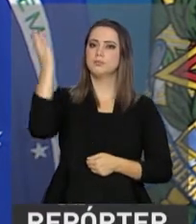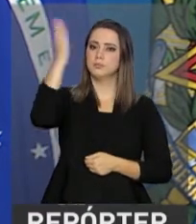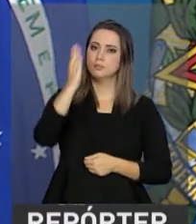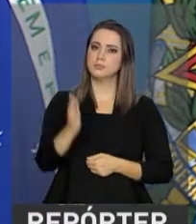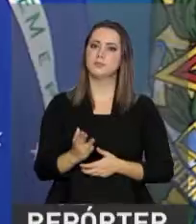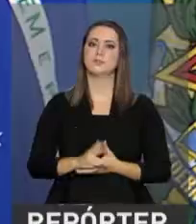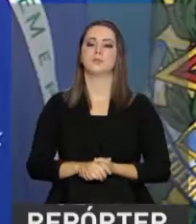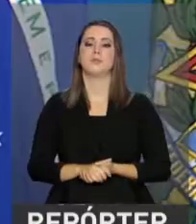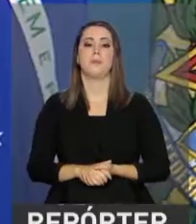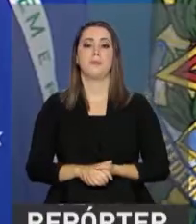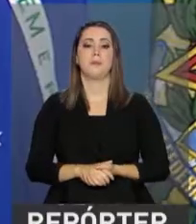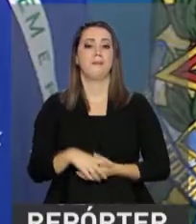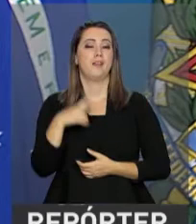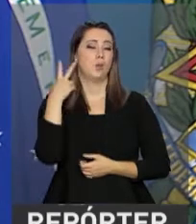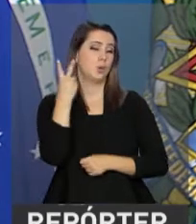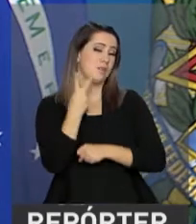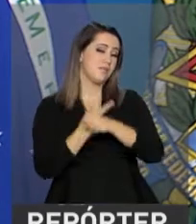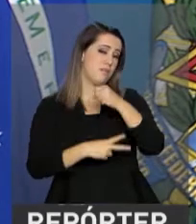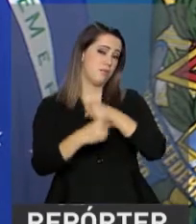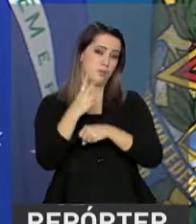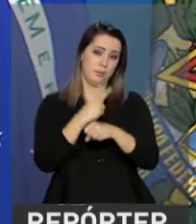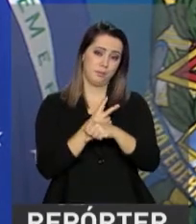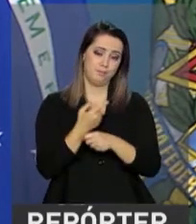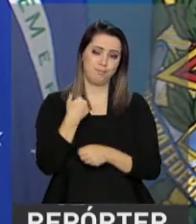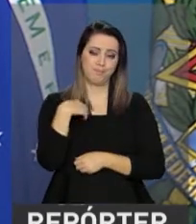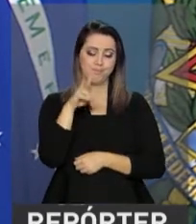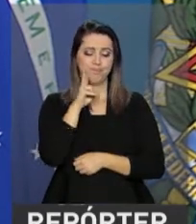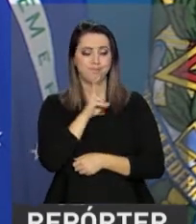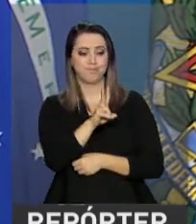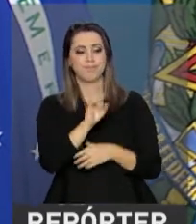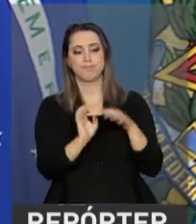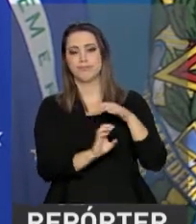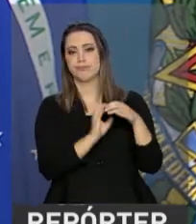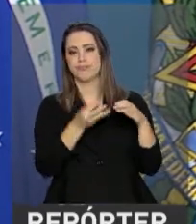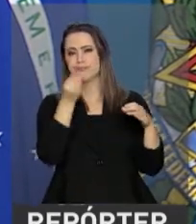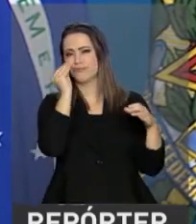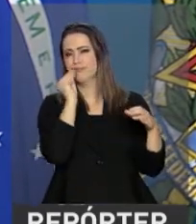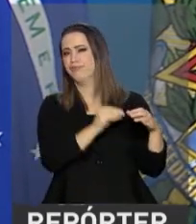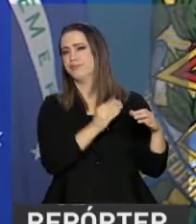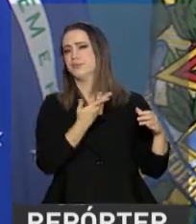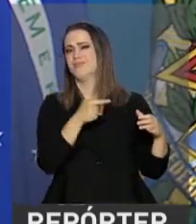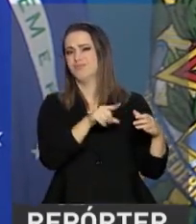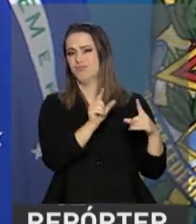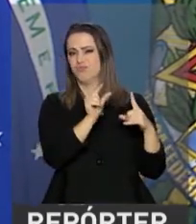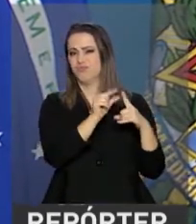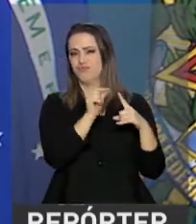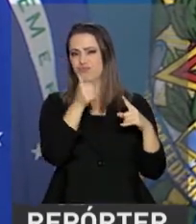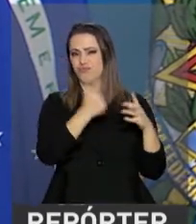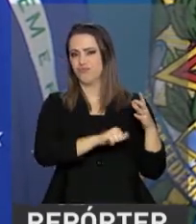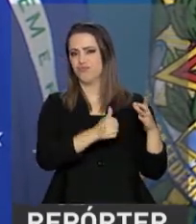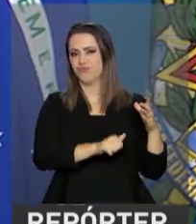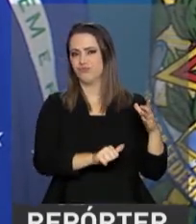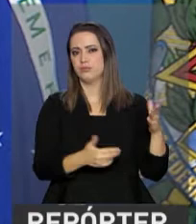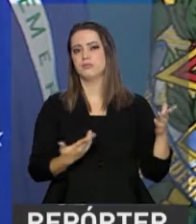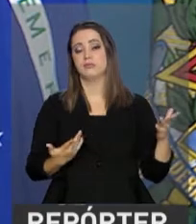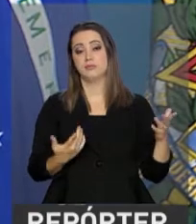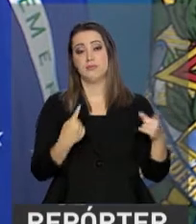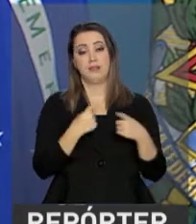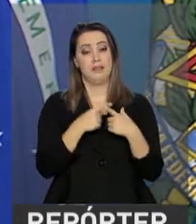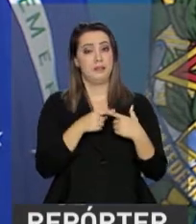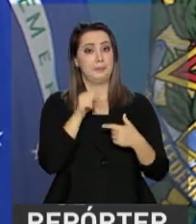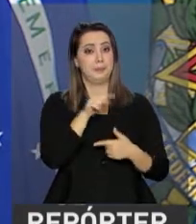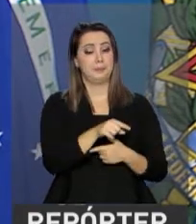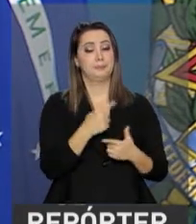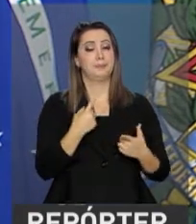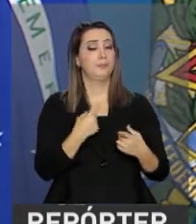brasileiros há dois anos dois anos e meio atrás a petrobrás era quase se me permite a expressão livre um palavrão porque ficou